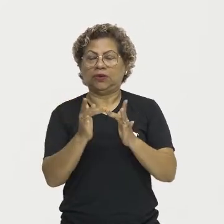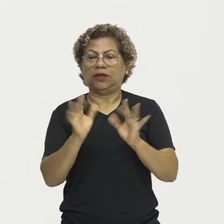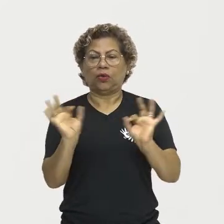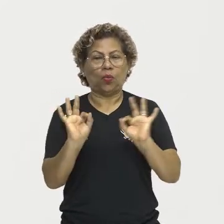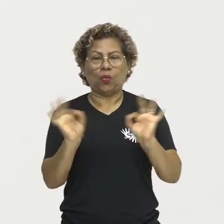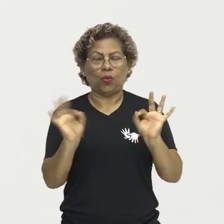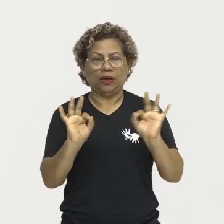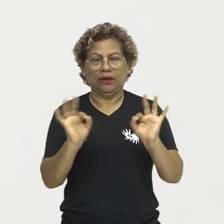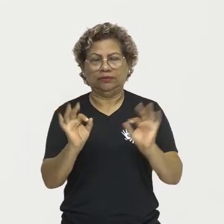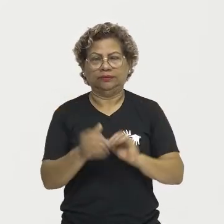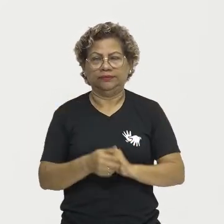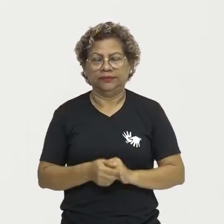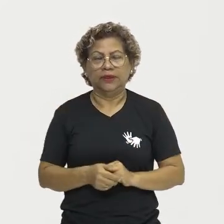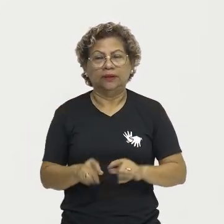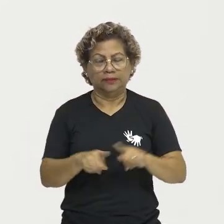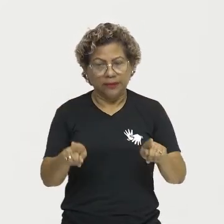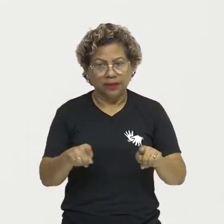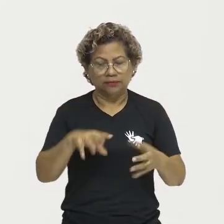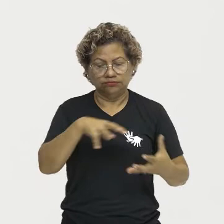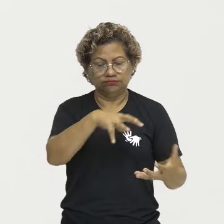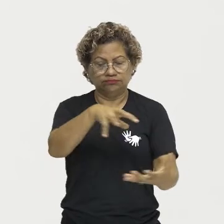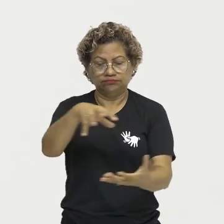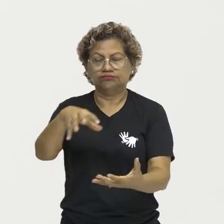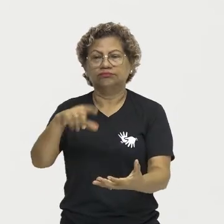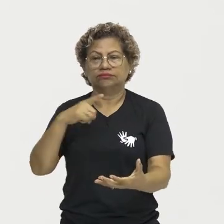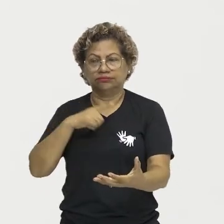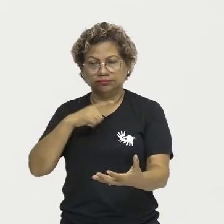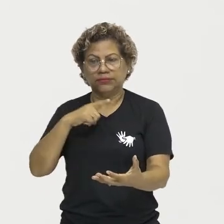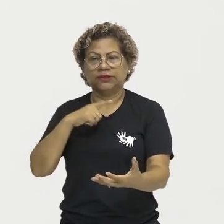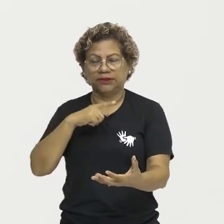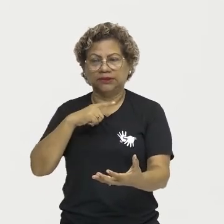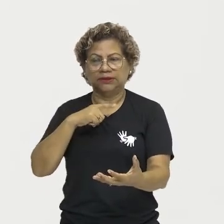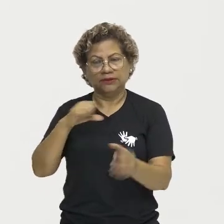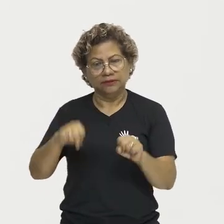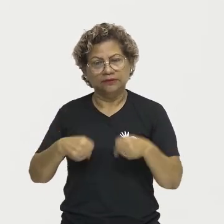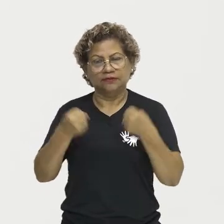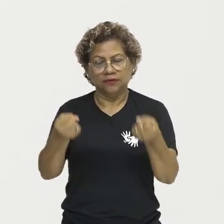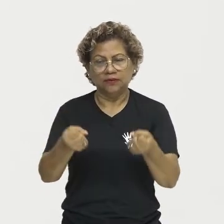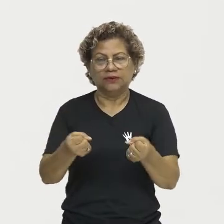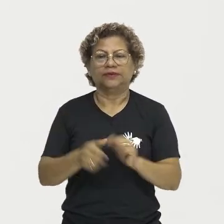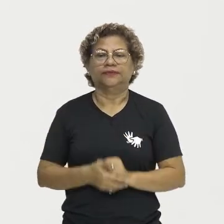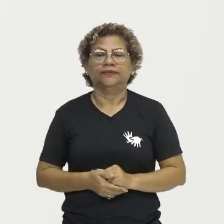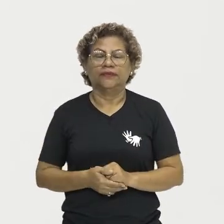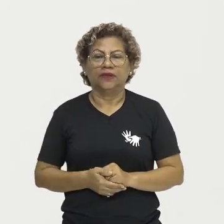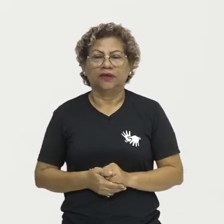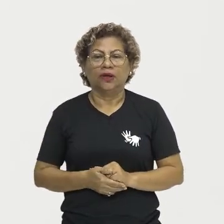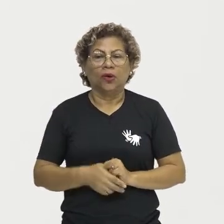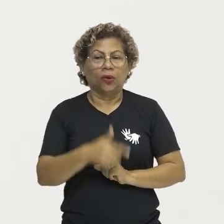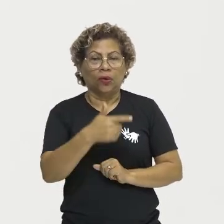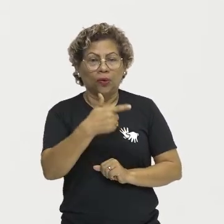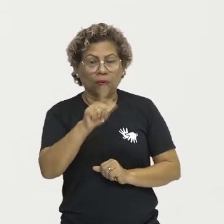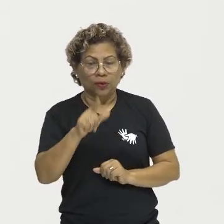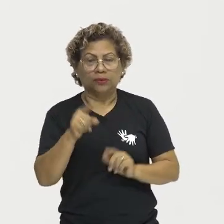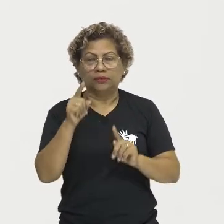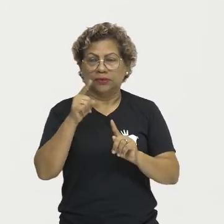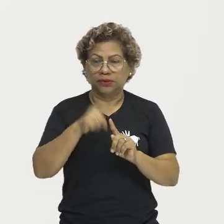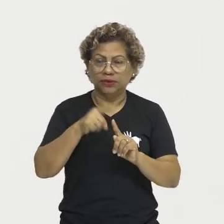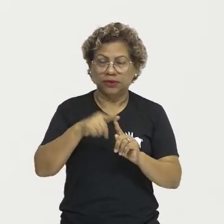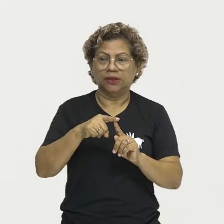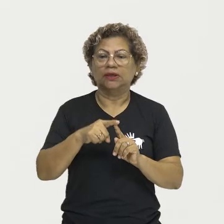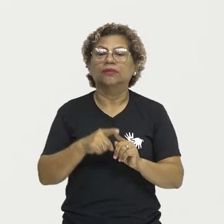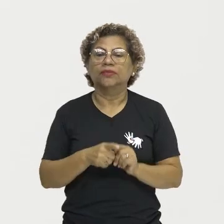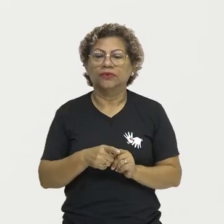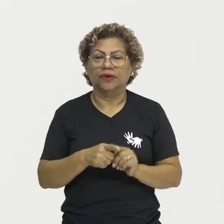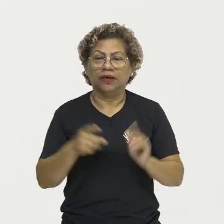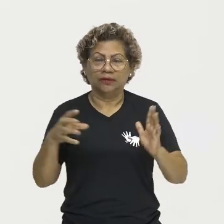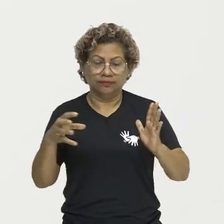essa força. A força magnética também, aí o exemplo do ímã, né, que pode atrair ou repelir os corpos com